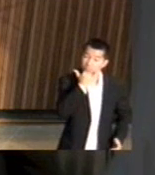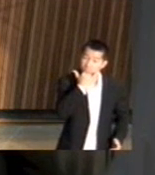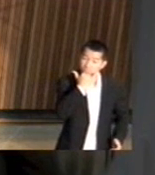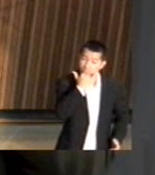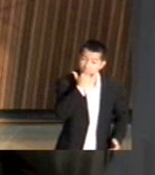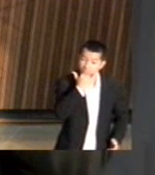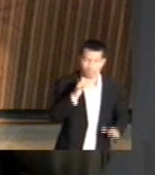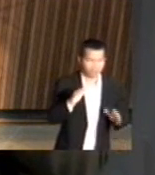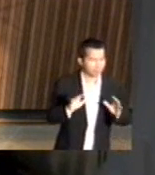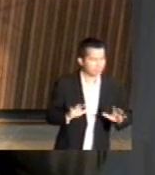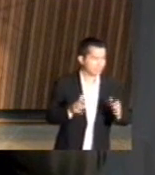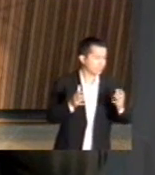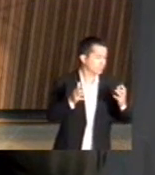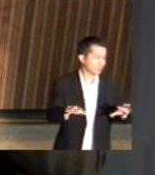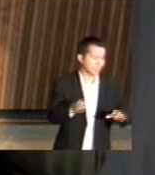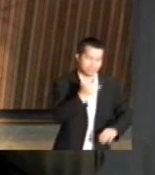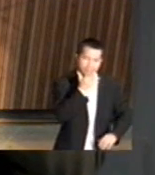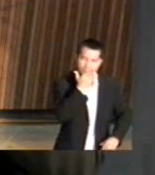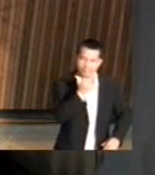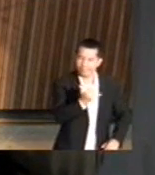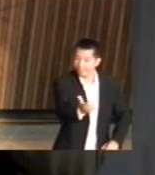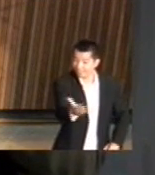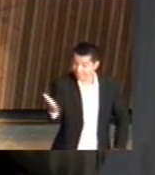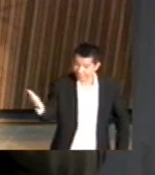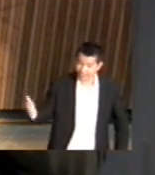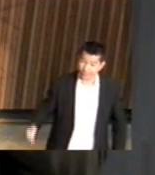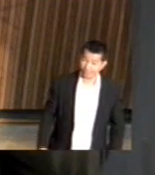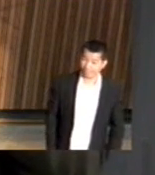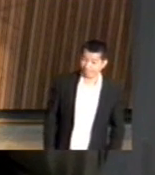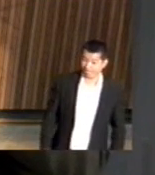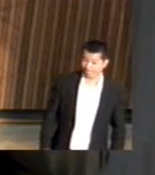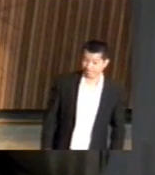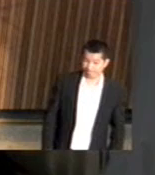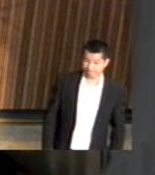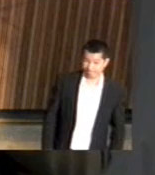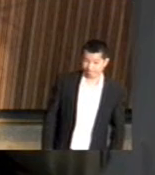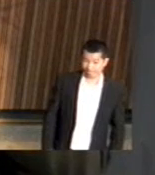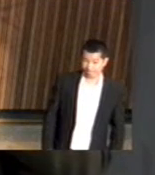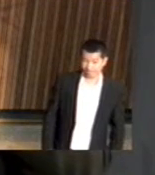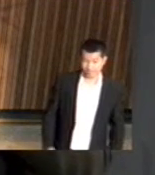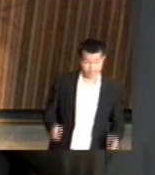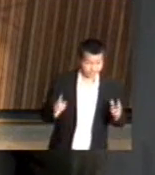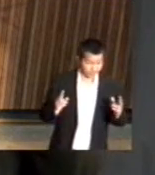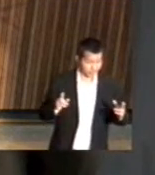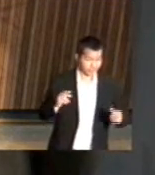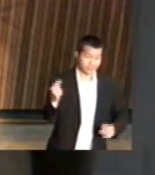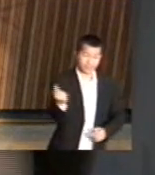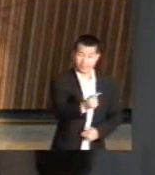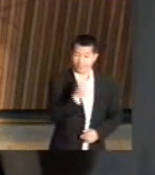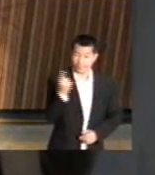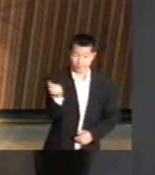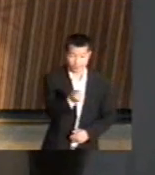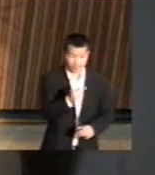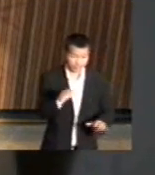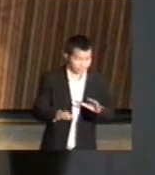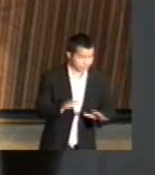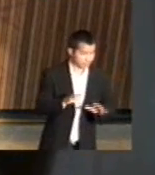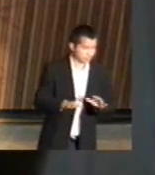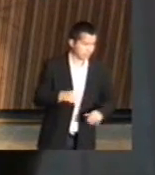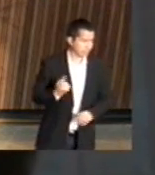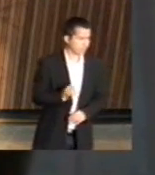chave da morte do inferno, ressuscitou ao terceiro dia, para que todo aquele que nele crê não pereça, mas tenha a vida